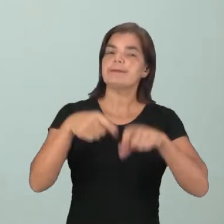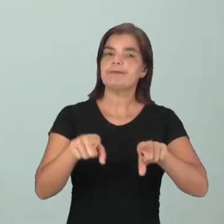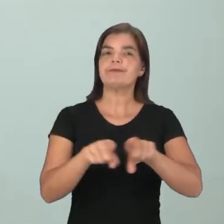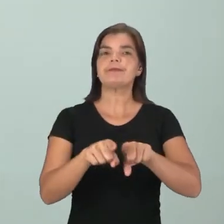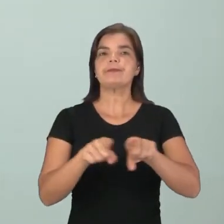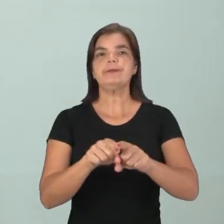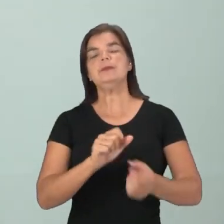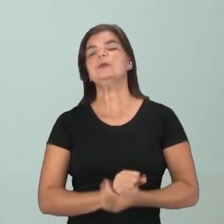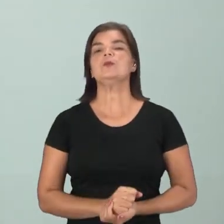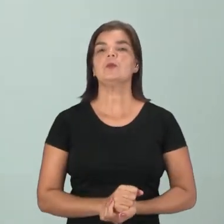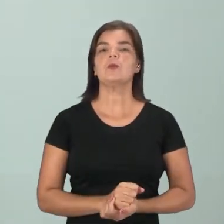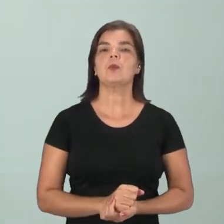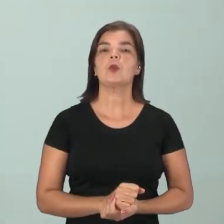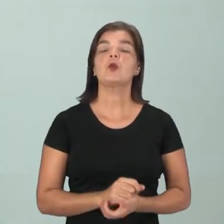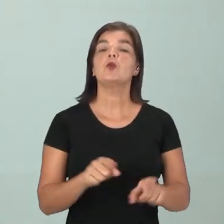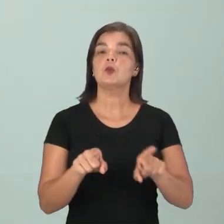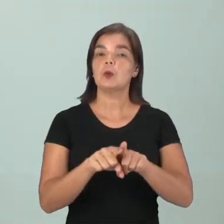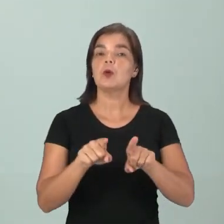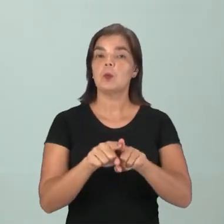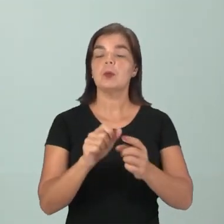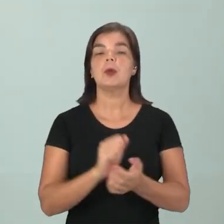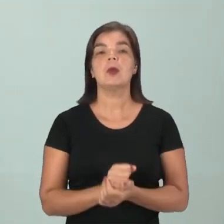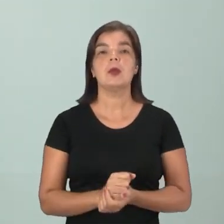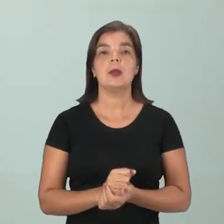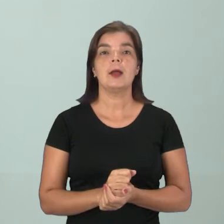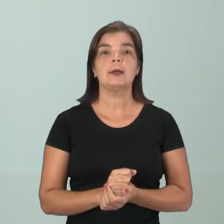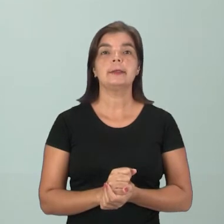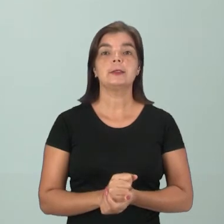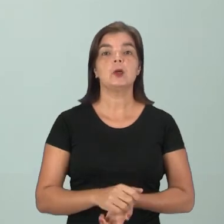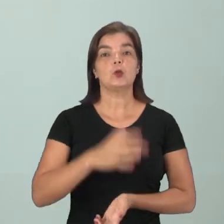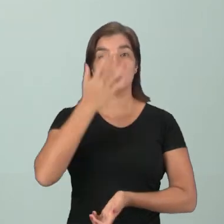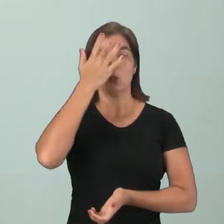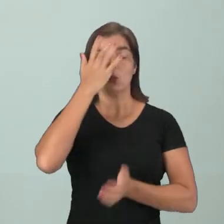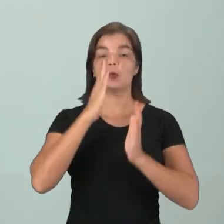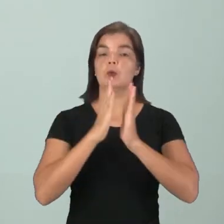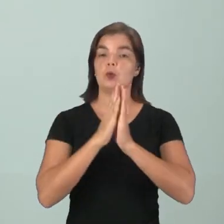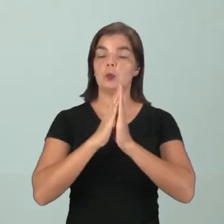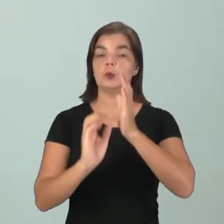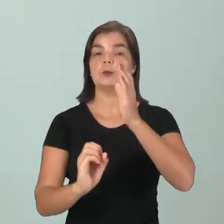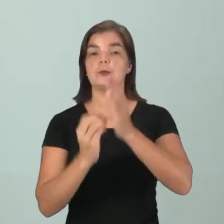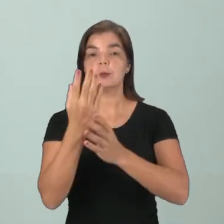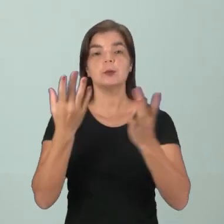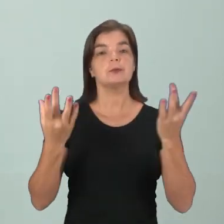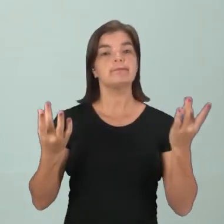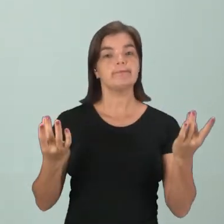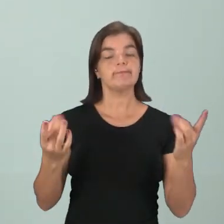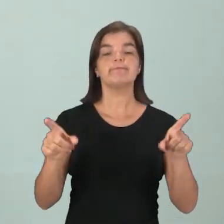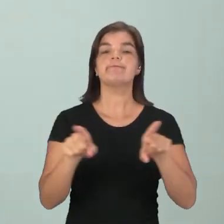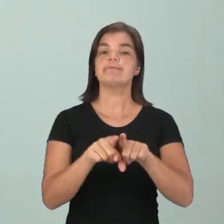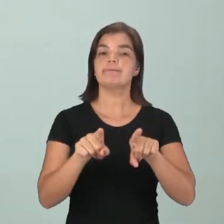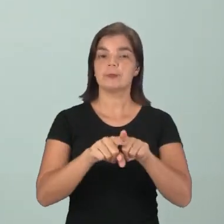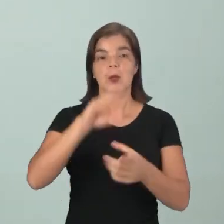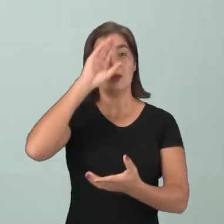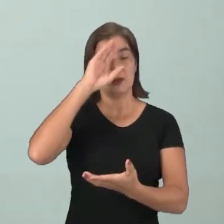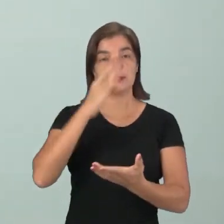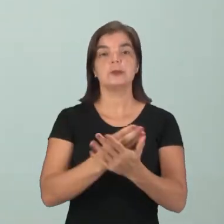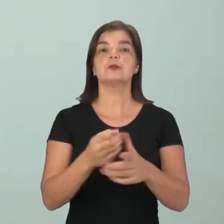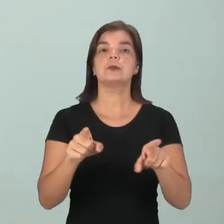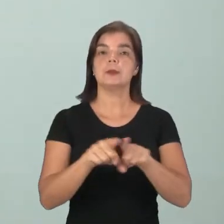reencarnações isso é possível. Tanto o hinduísmo quanto o budismo, que é uma religião derivada do hinduísmo, acreditam